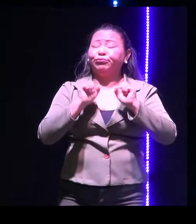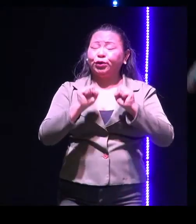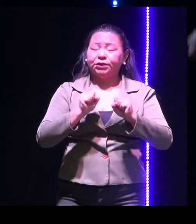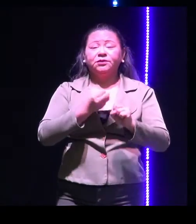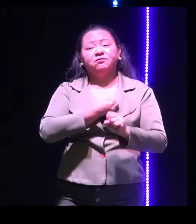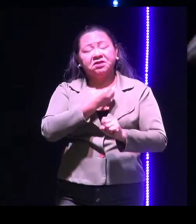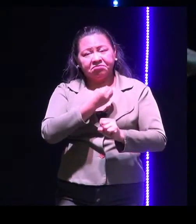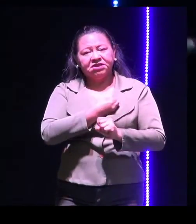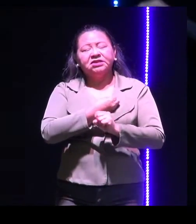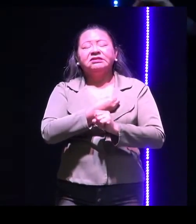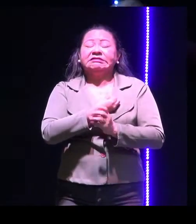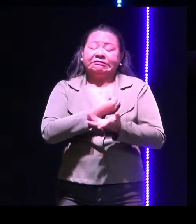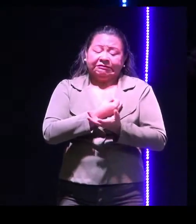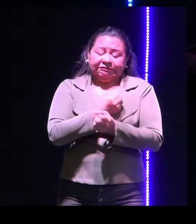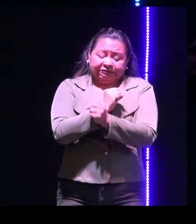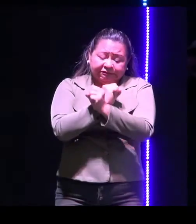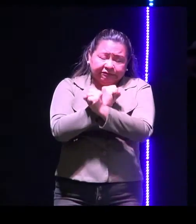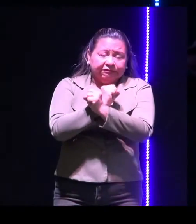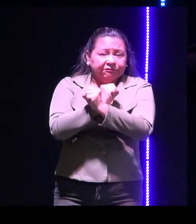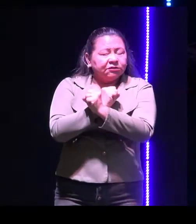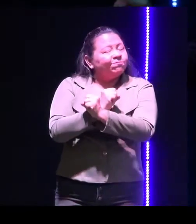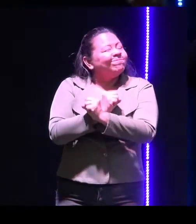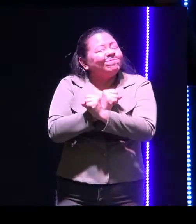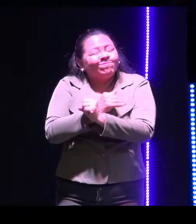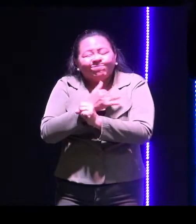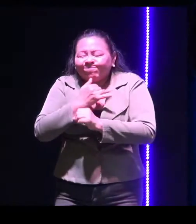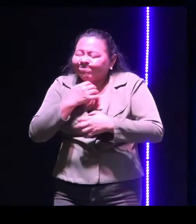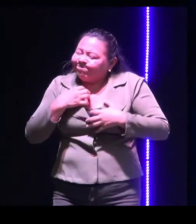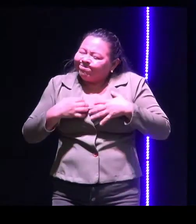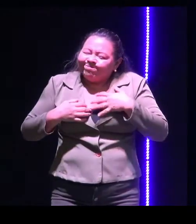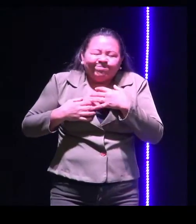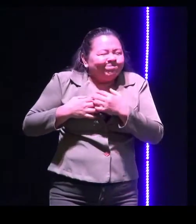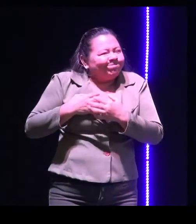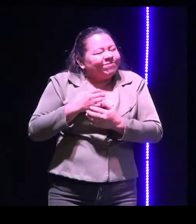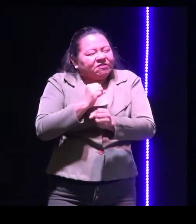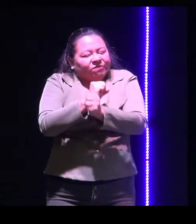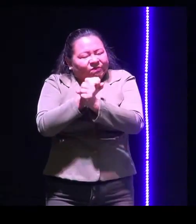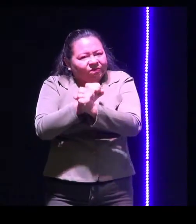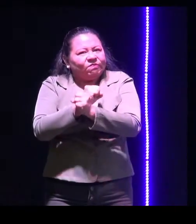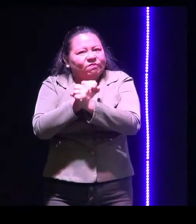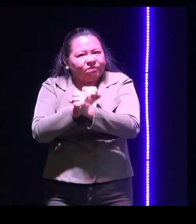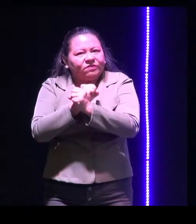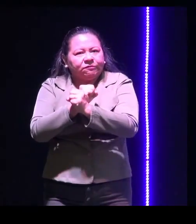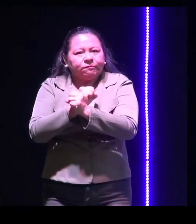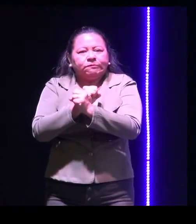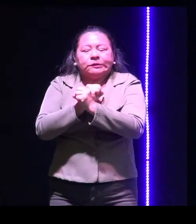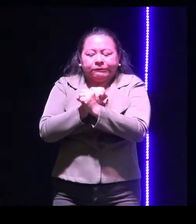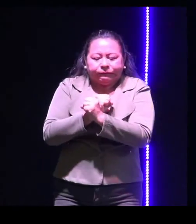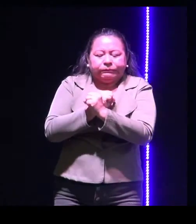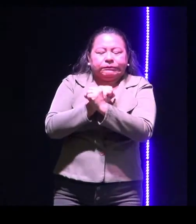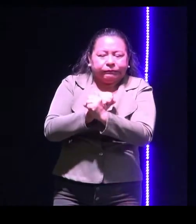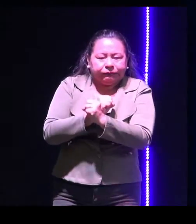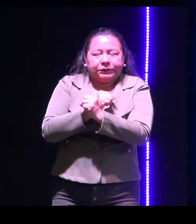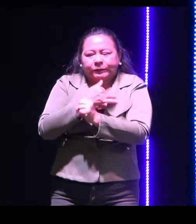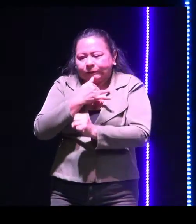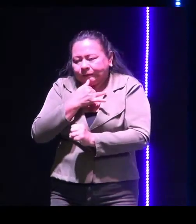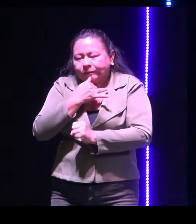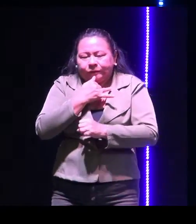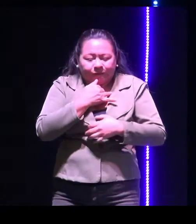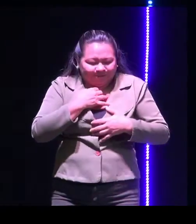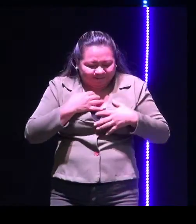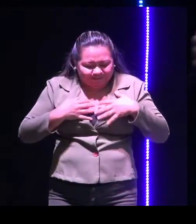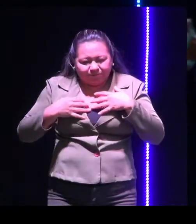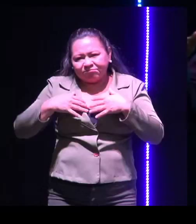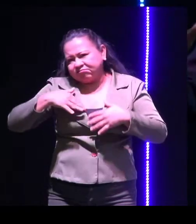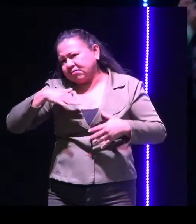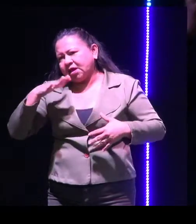podemos viver uma vida de escravidão, vivermos uma vida presa, amarrada, triste,